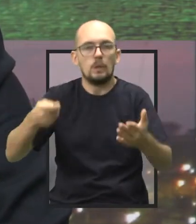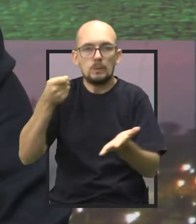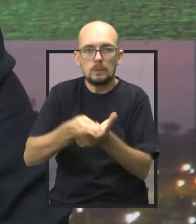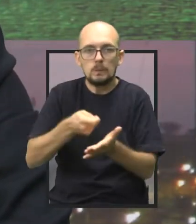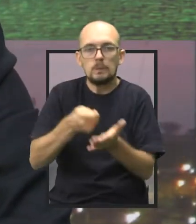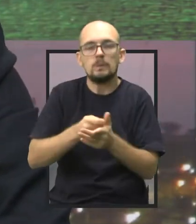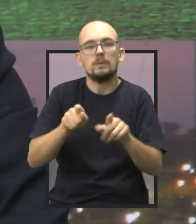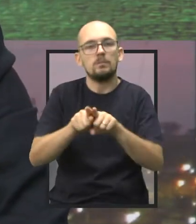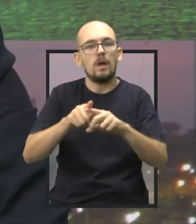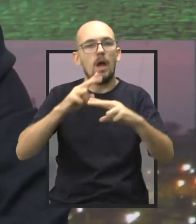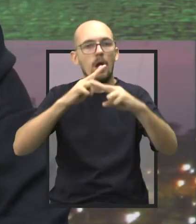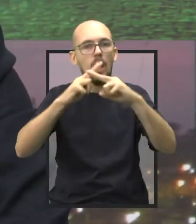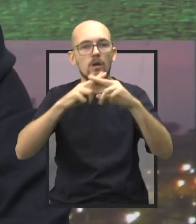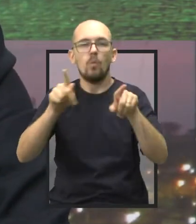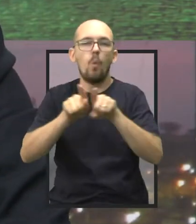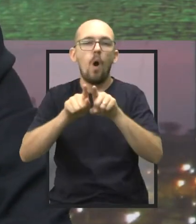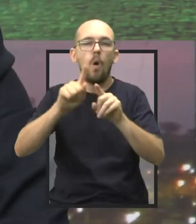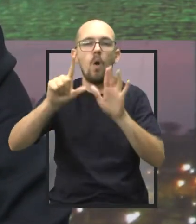portarias.